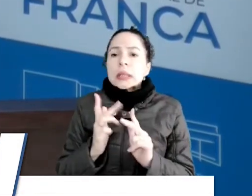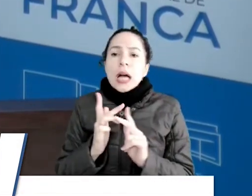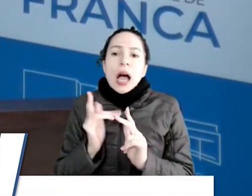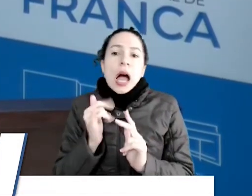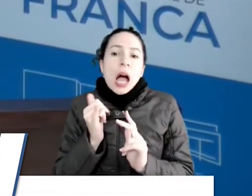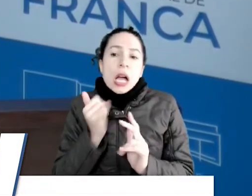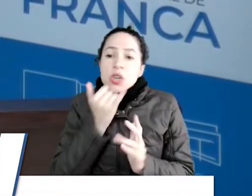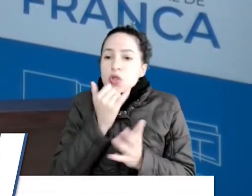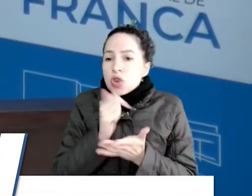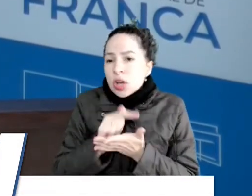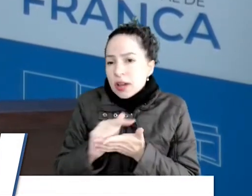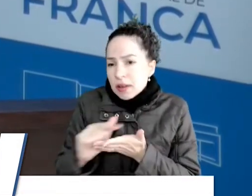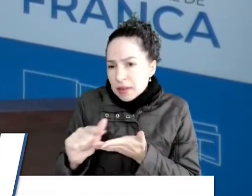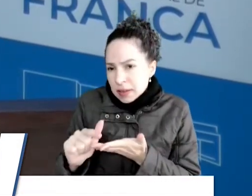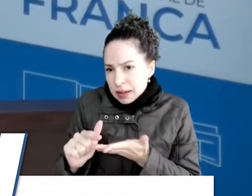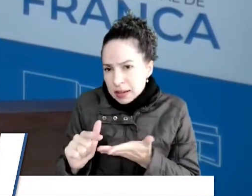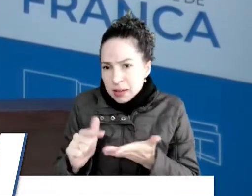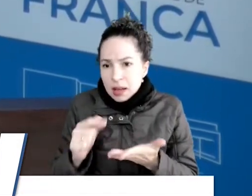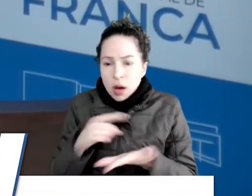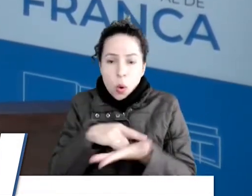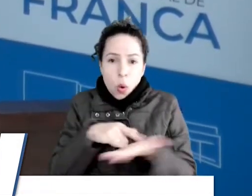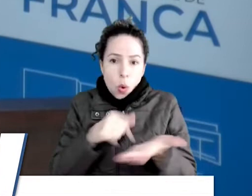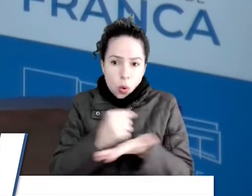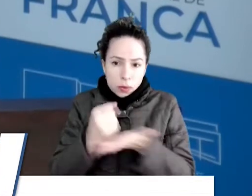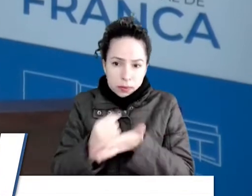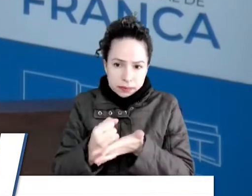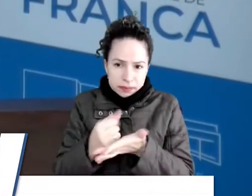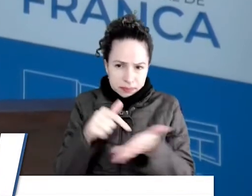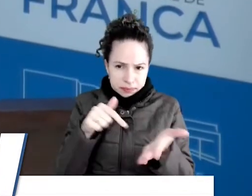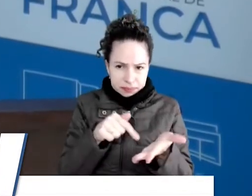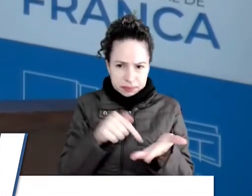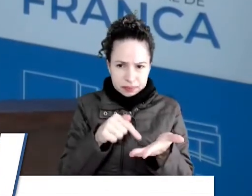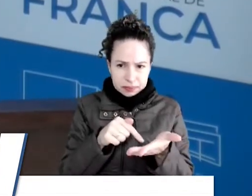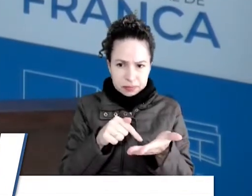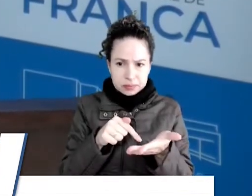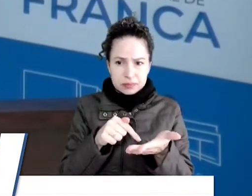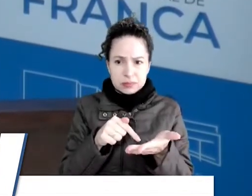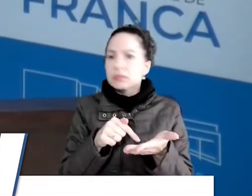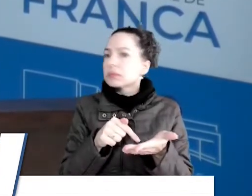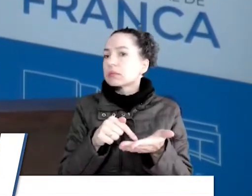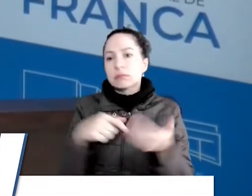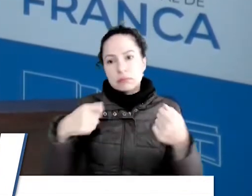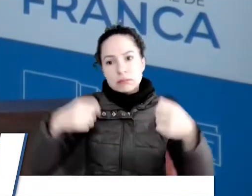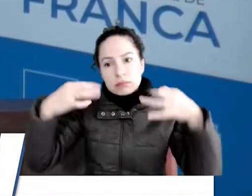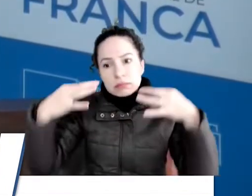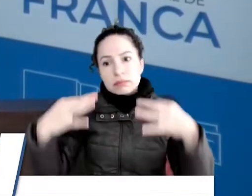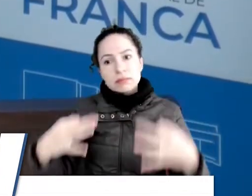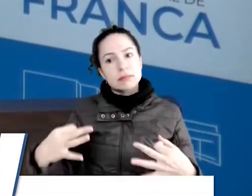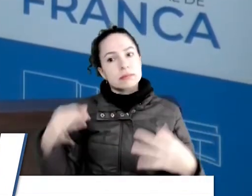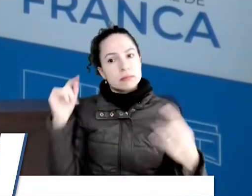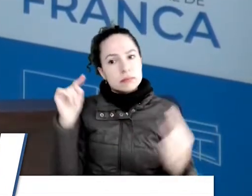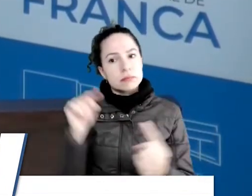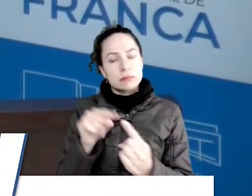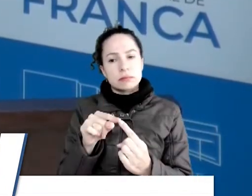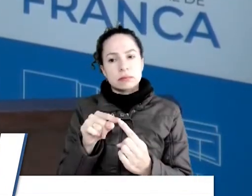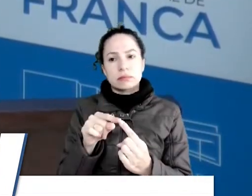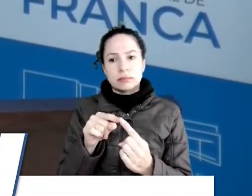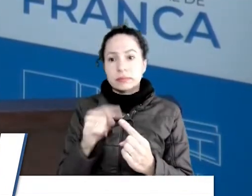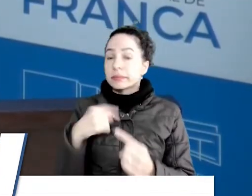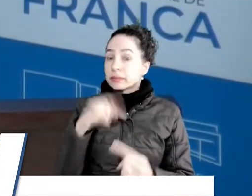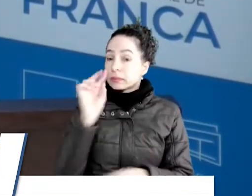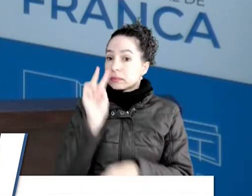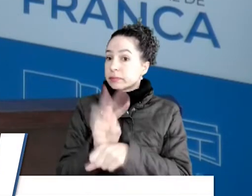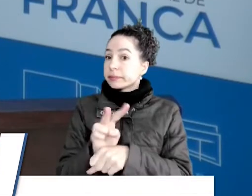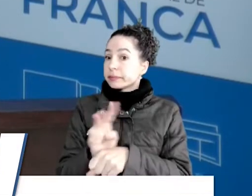justificar o contrato assinado. Tem que ser feito de verdade. E nós vamos ficar de olho,